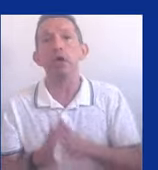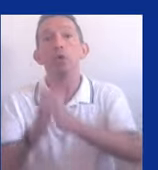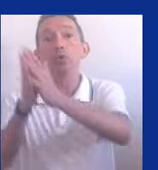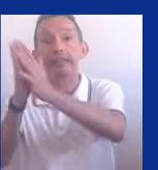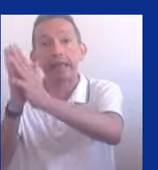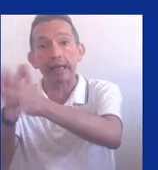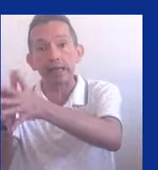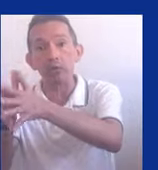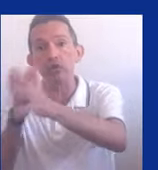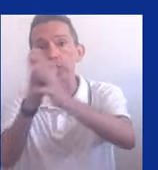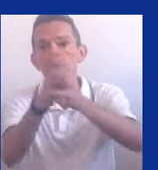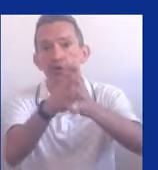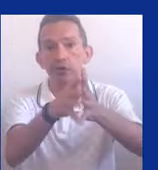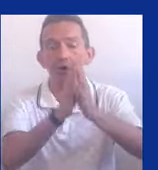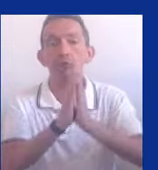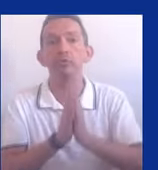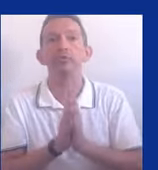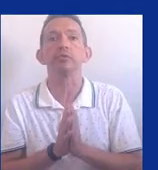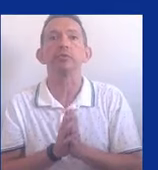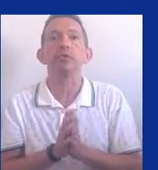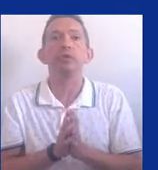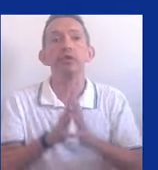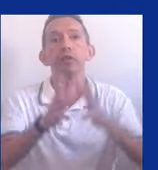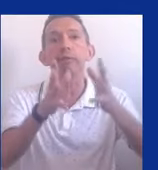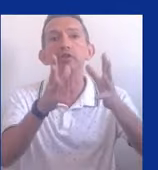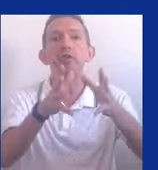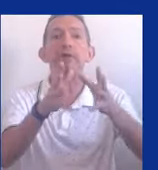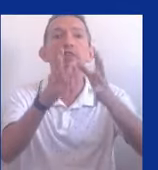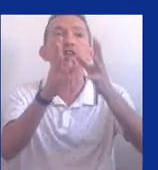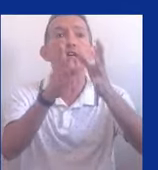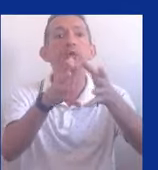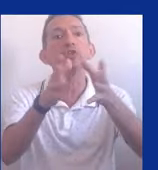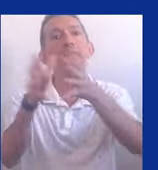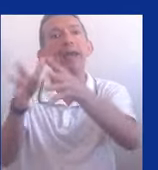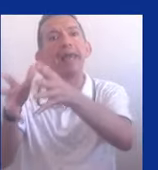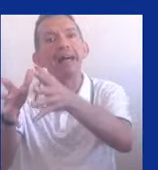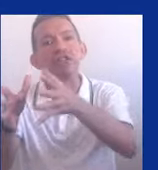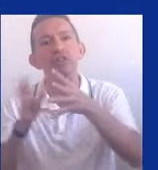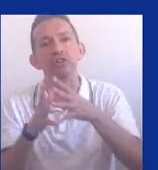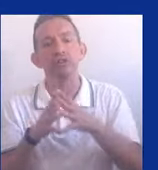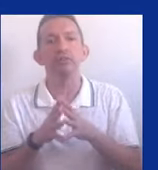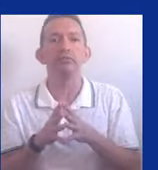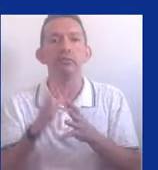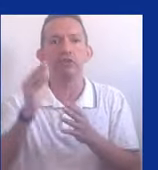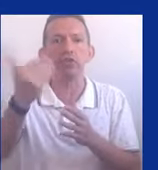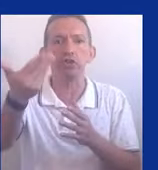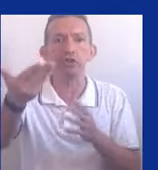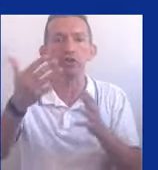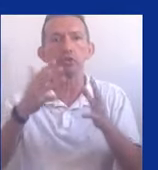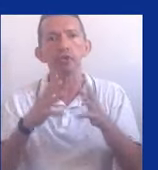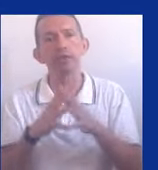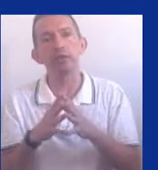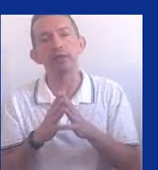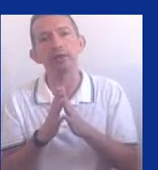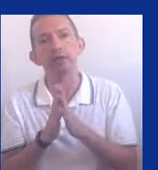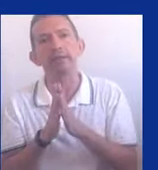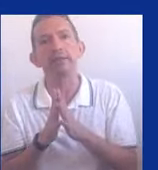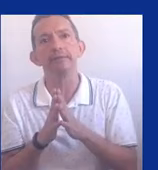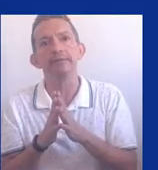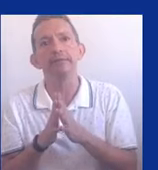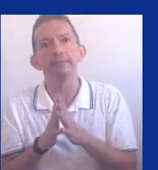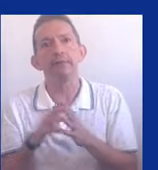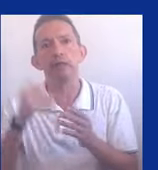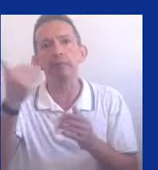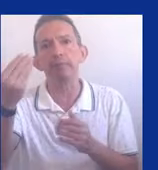membranas os grânulos de ribossomos, que antigamente se chamava de grânulo de Palade. Foi o cientista que estudou essa